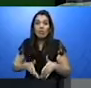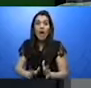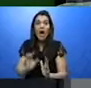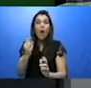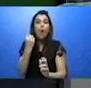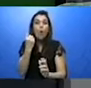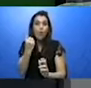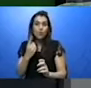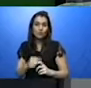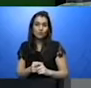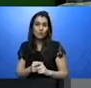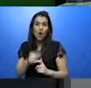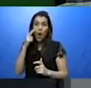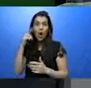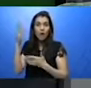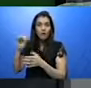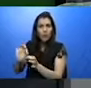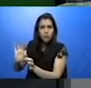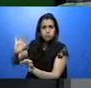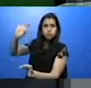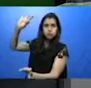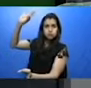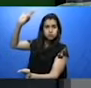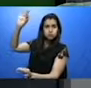também, gente, olha o tamanho de uma girafa, né?